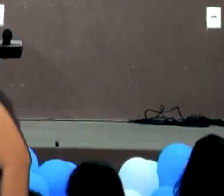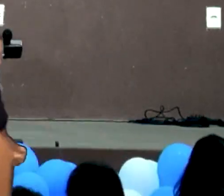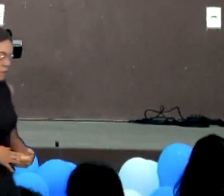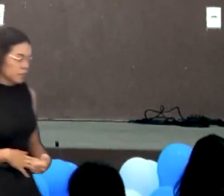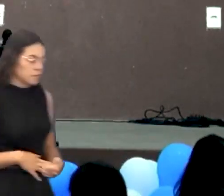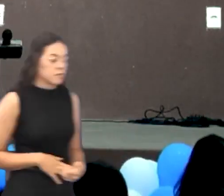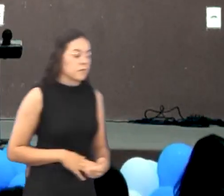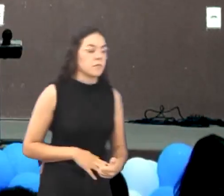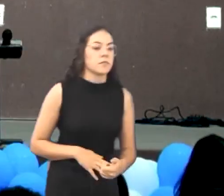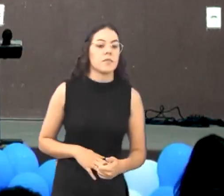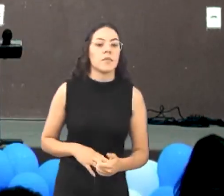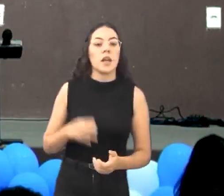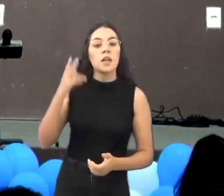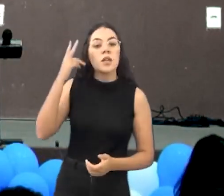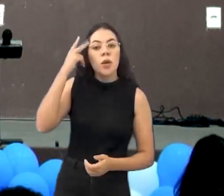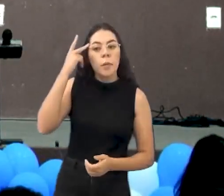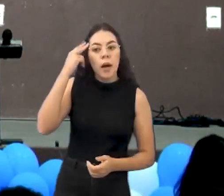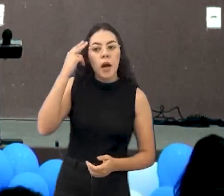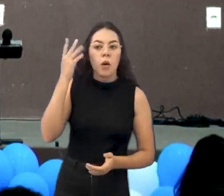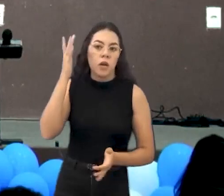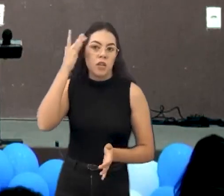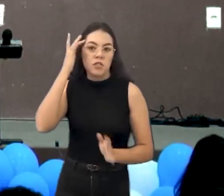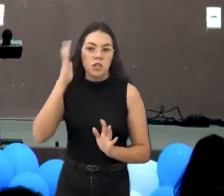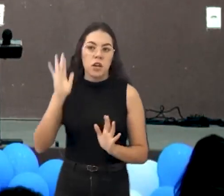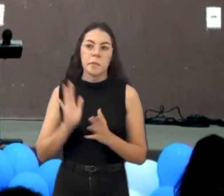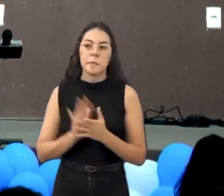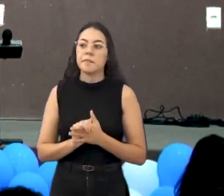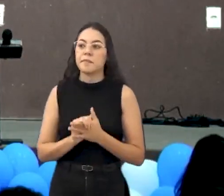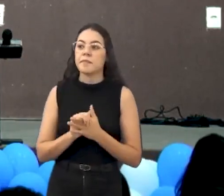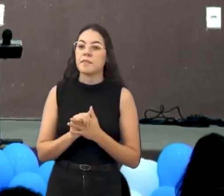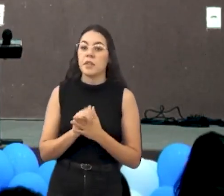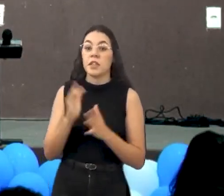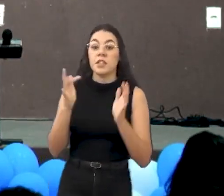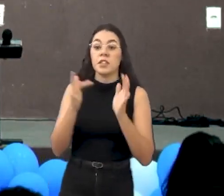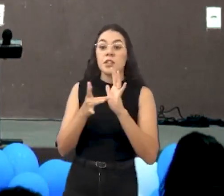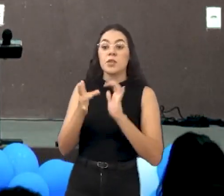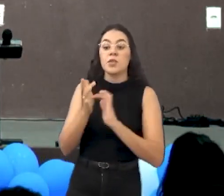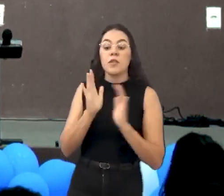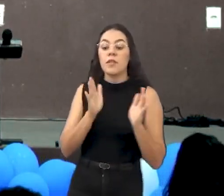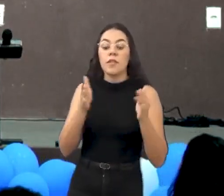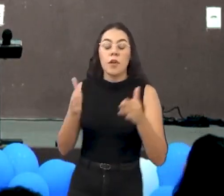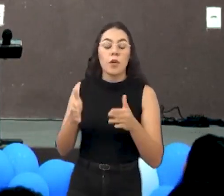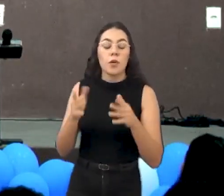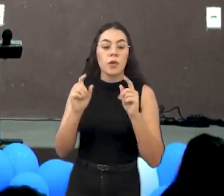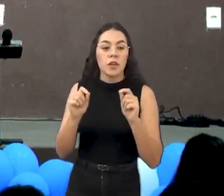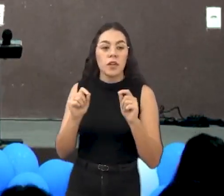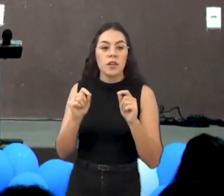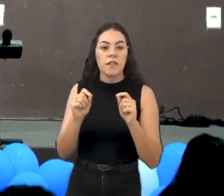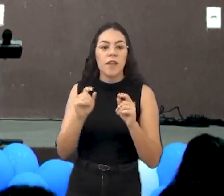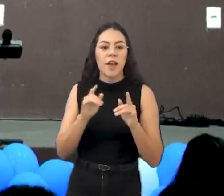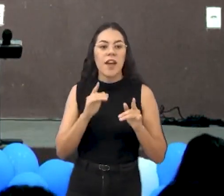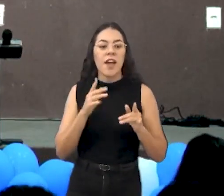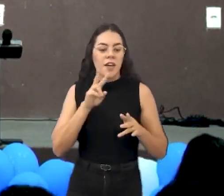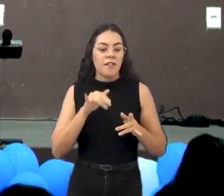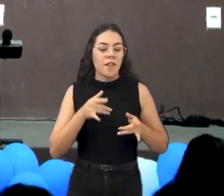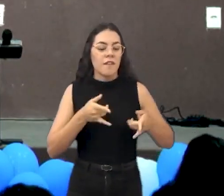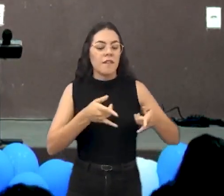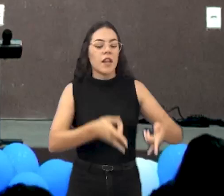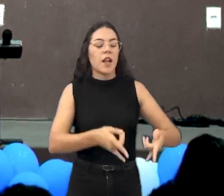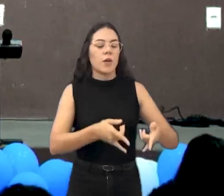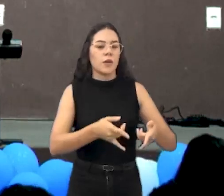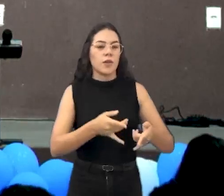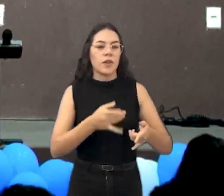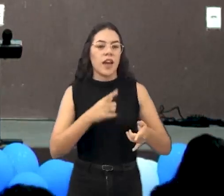Meus irmãos, é muito comum a gente achar que Jesus está se referindo, a gente vai no velório e diz assim, ó, bem-aventurados os que